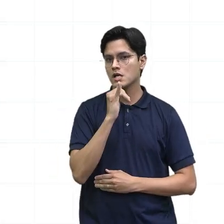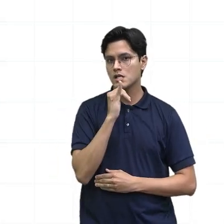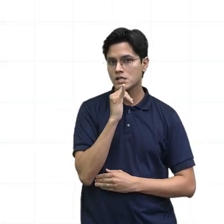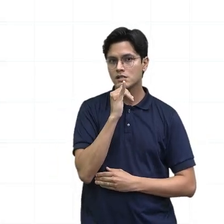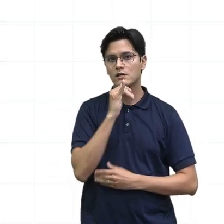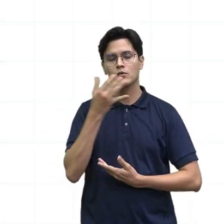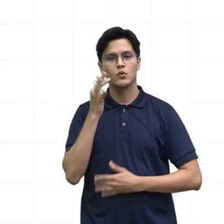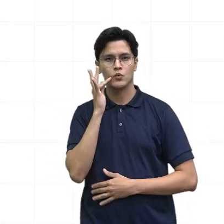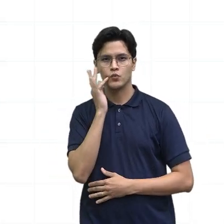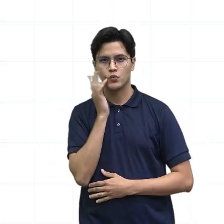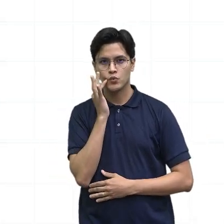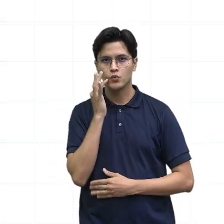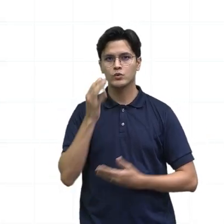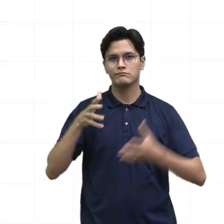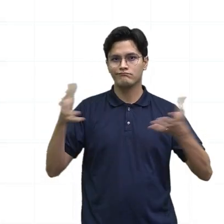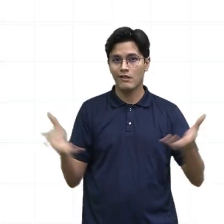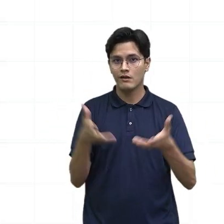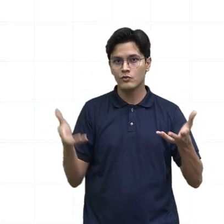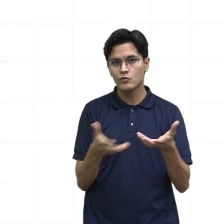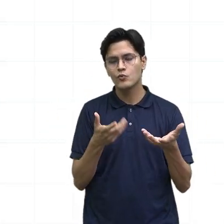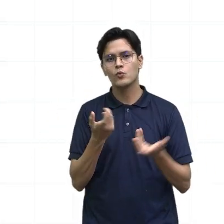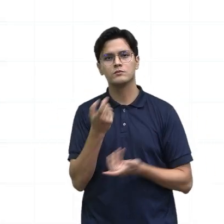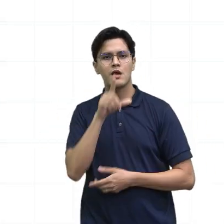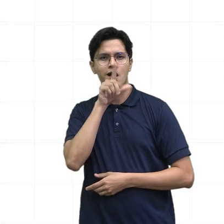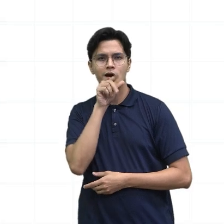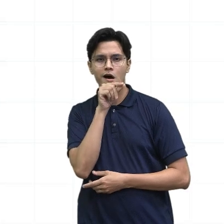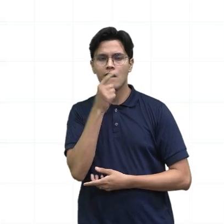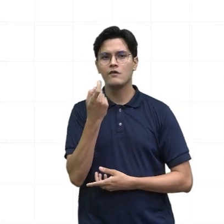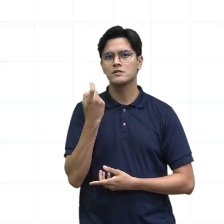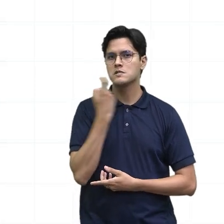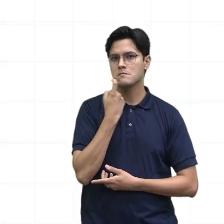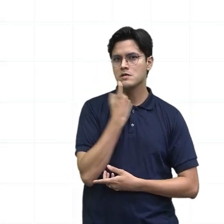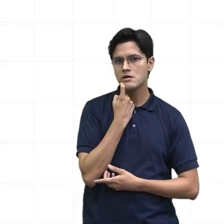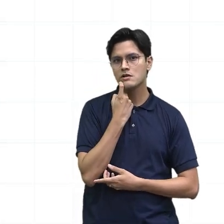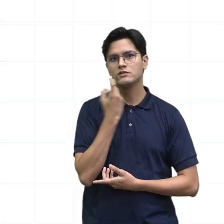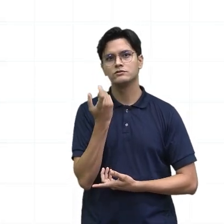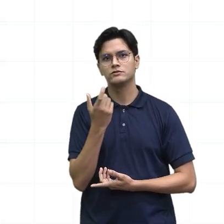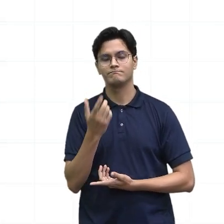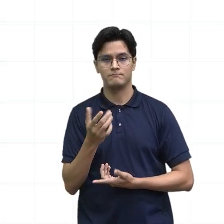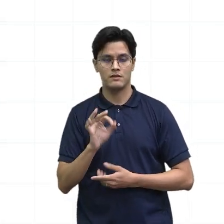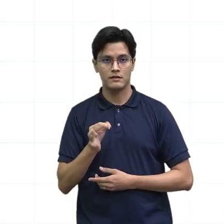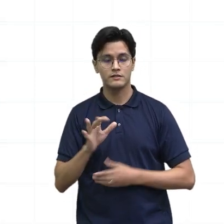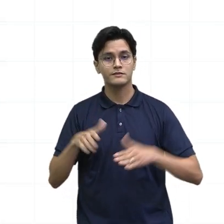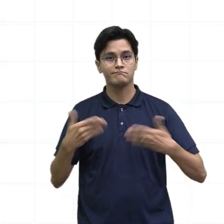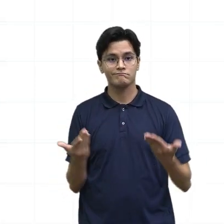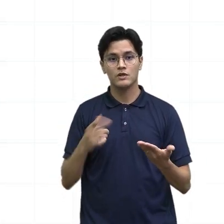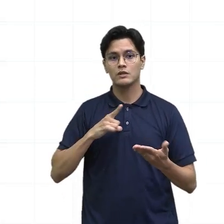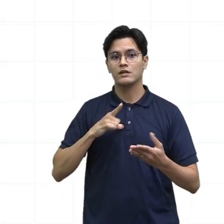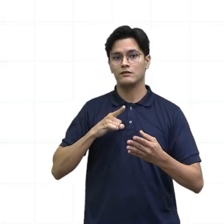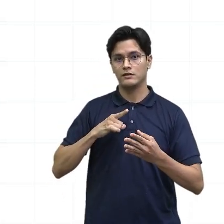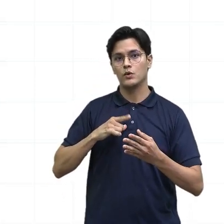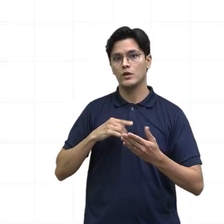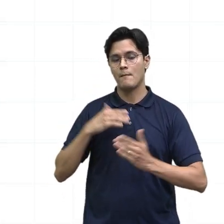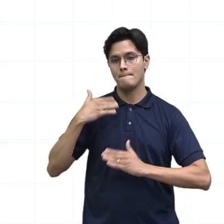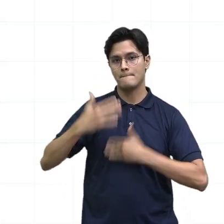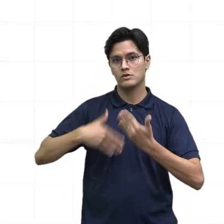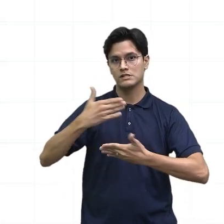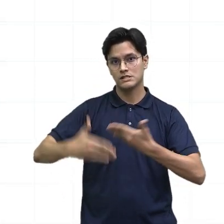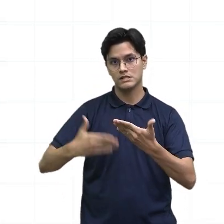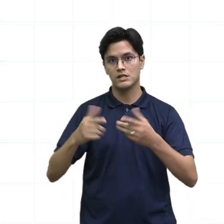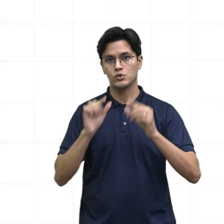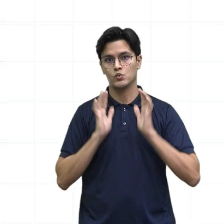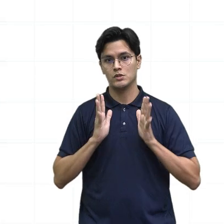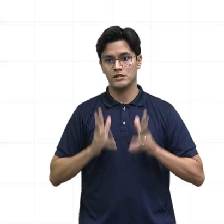esse tratamento, gente, ele vai aí fazer, né, com que haja um aquecimento sem trazer